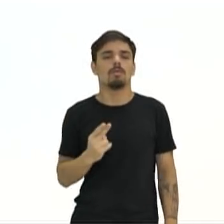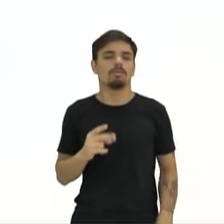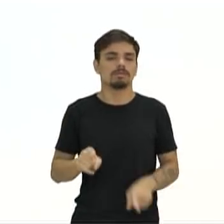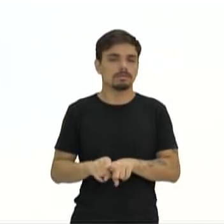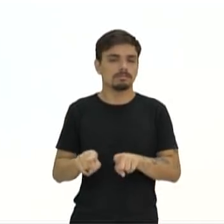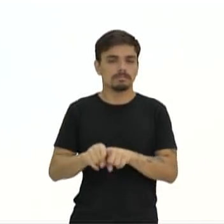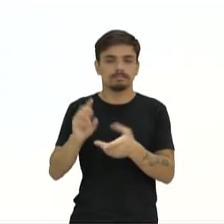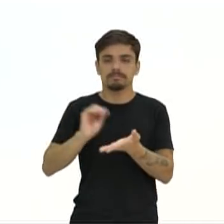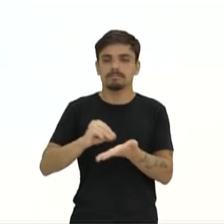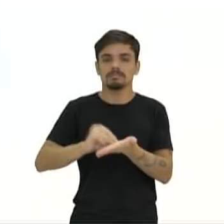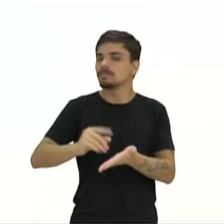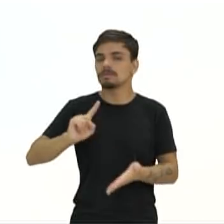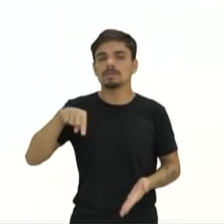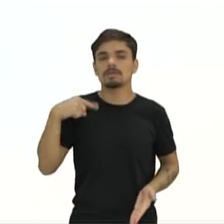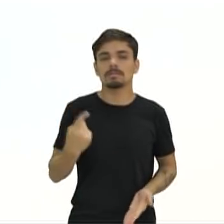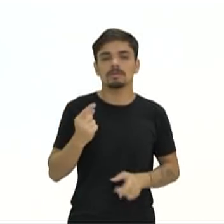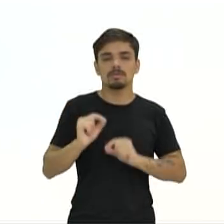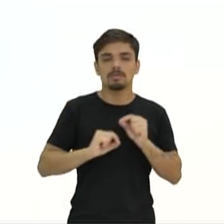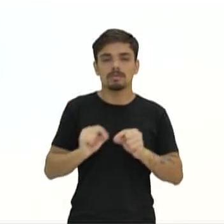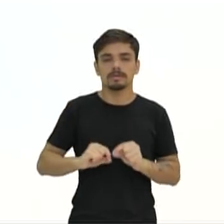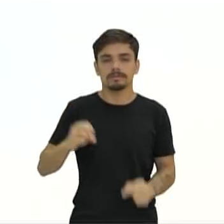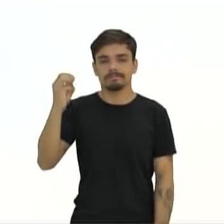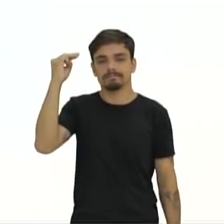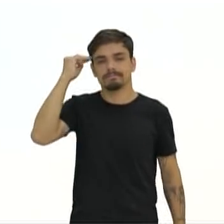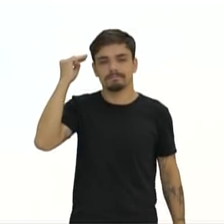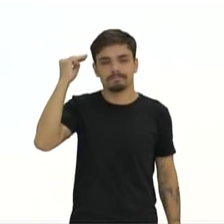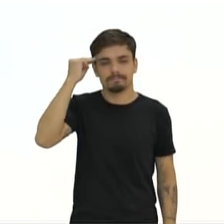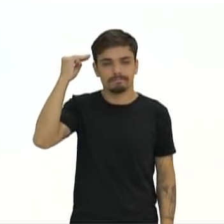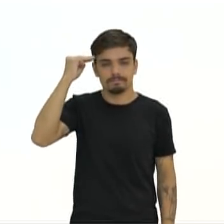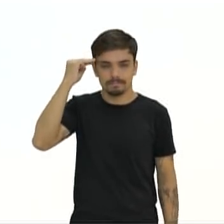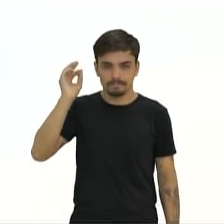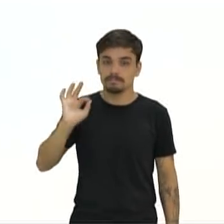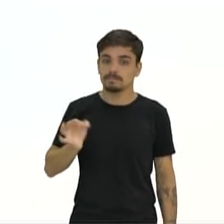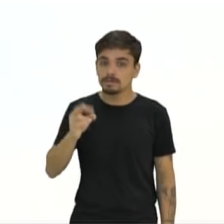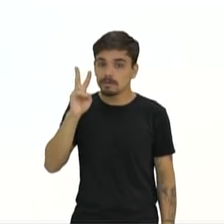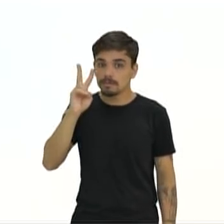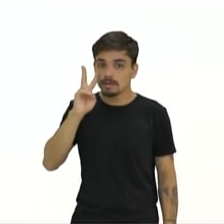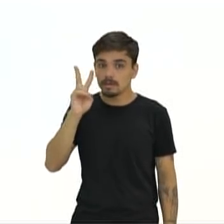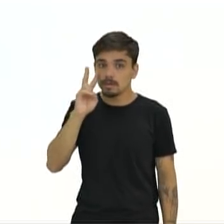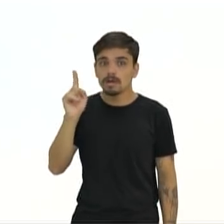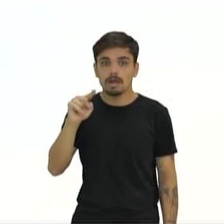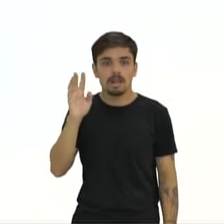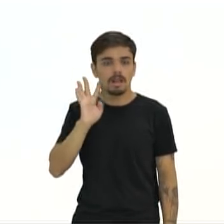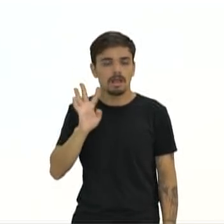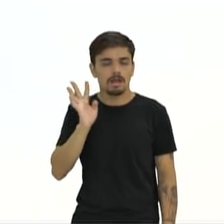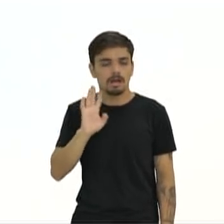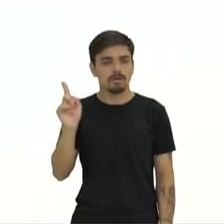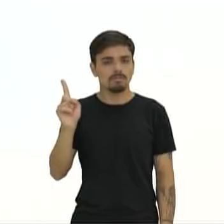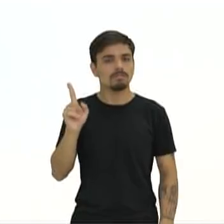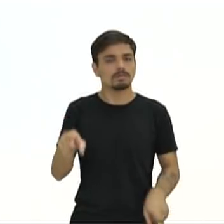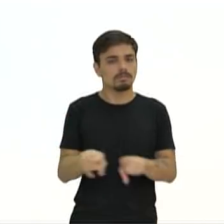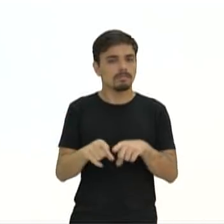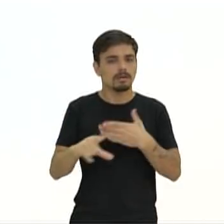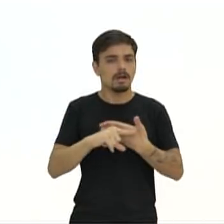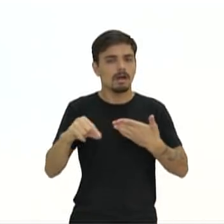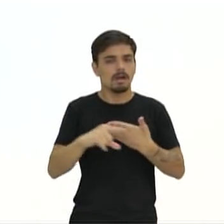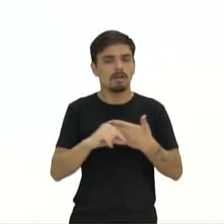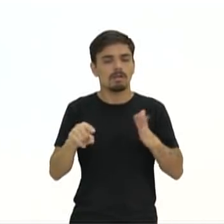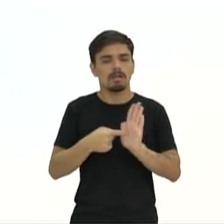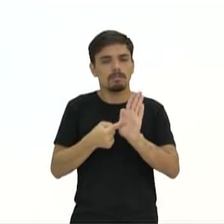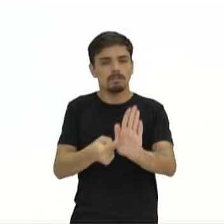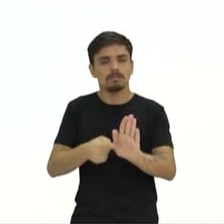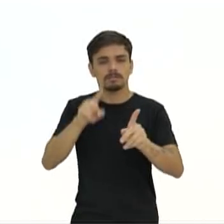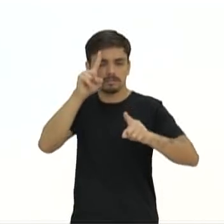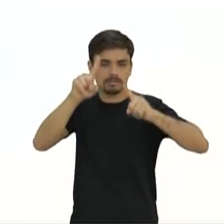falta o que vem depois? Maturidade. Olha que interessante como a nossa autora, né, ela traz